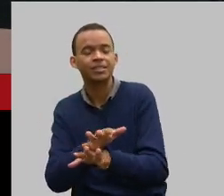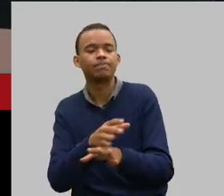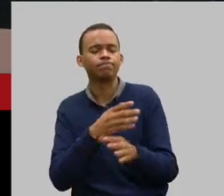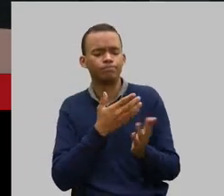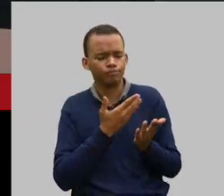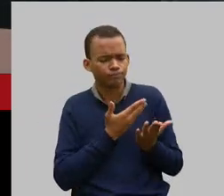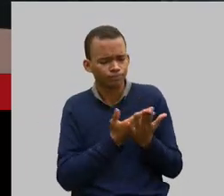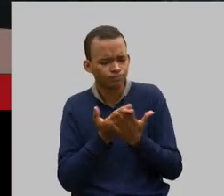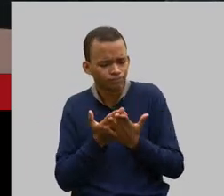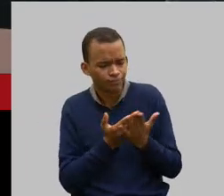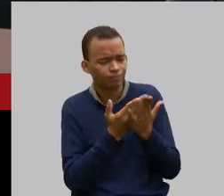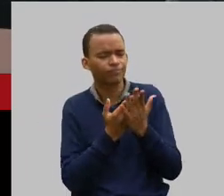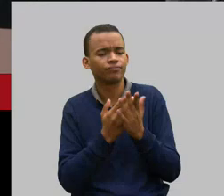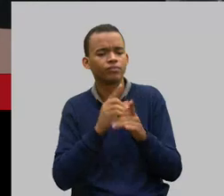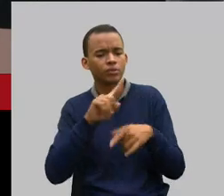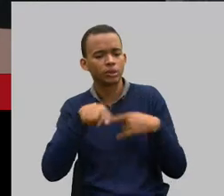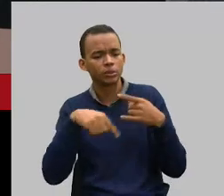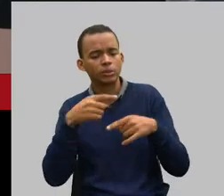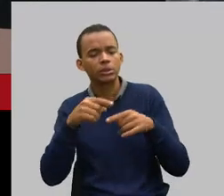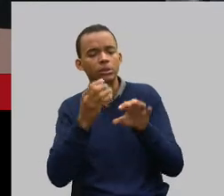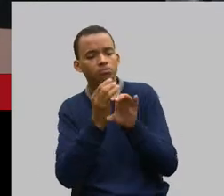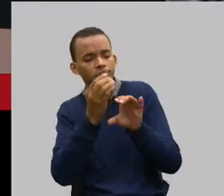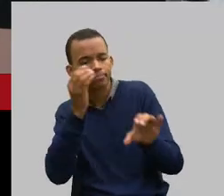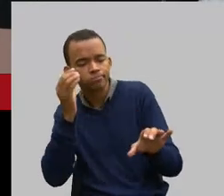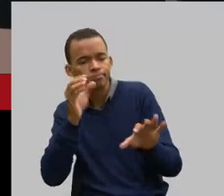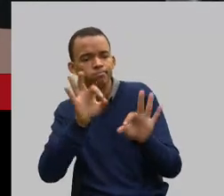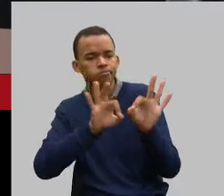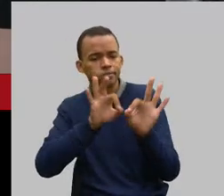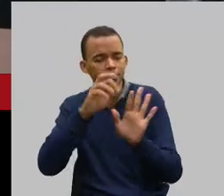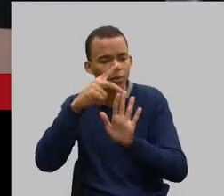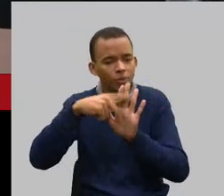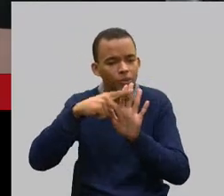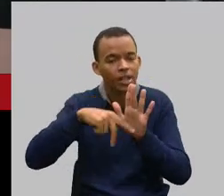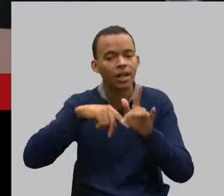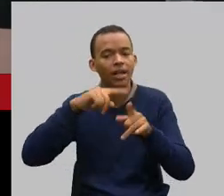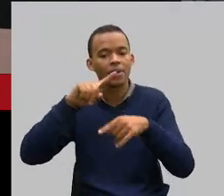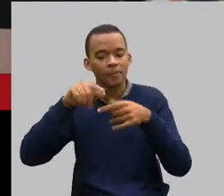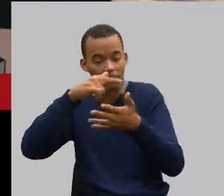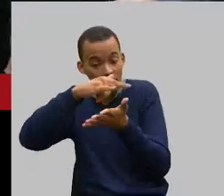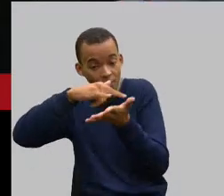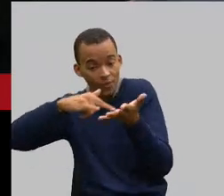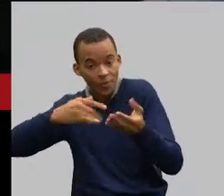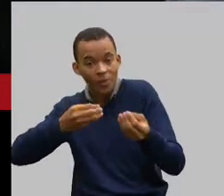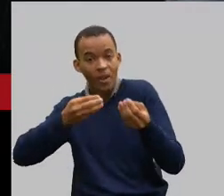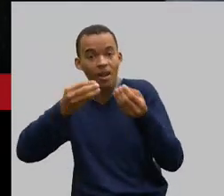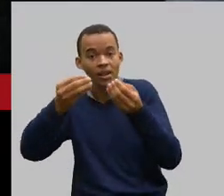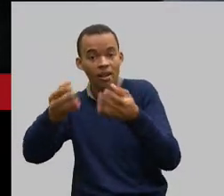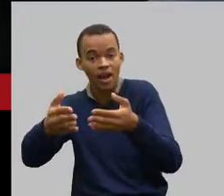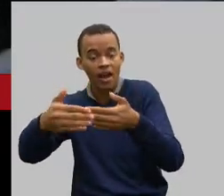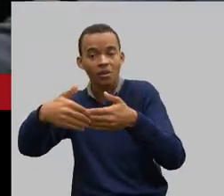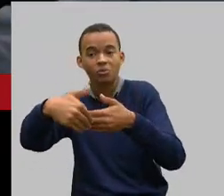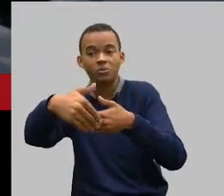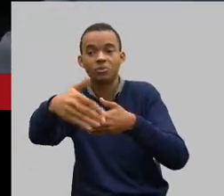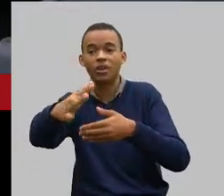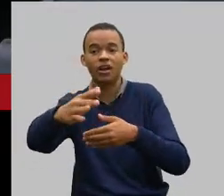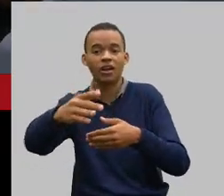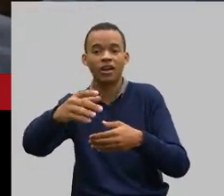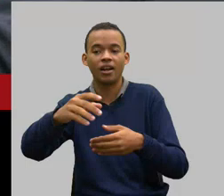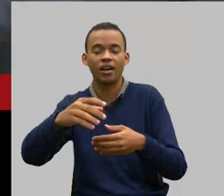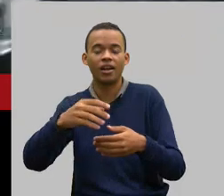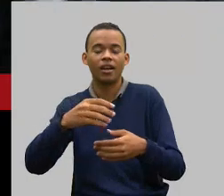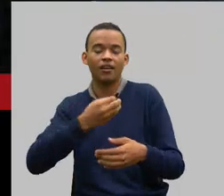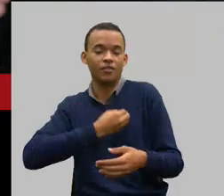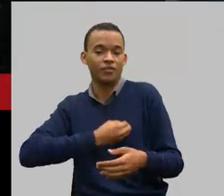engenharia entrega o título e dali paraa frente pessoa tem sua vida transformada né